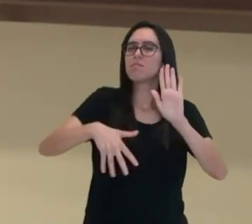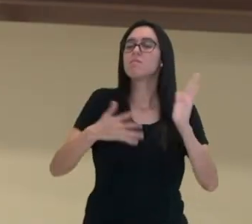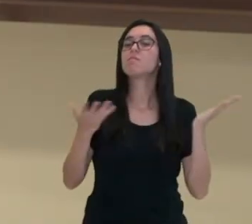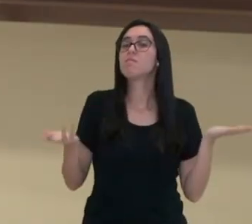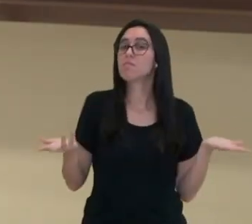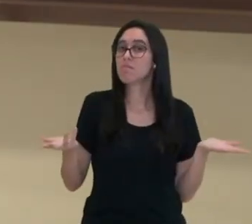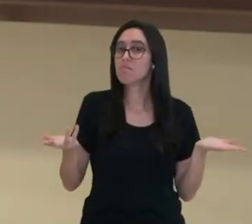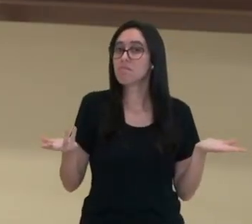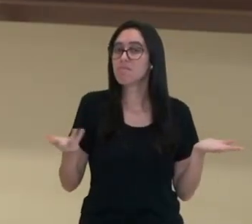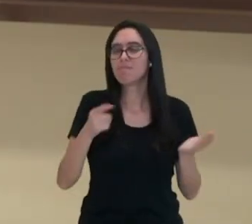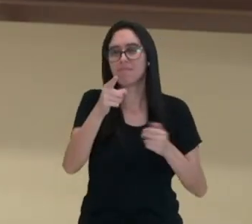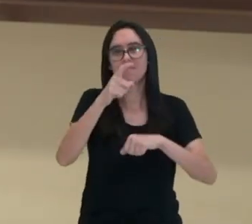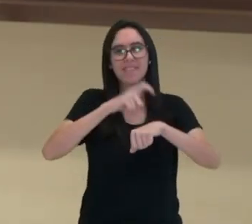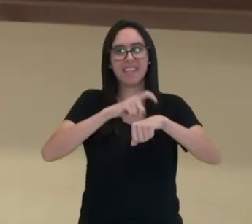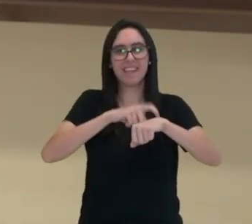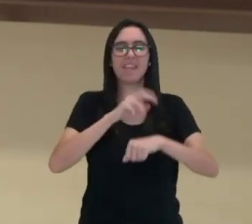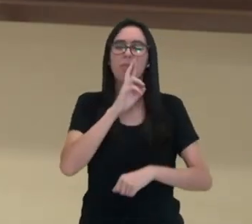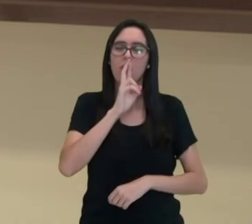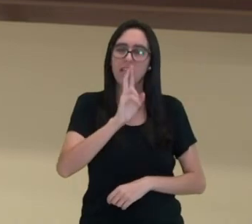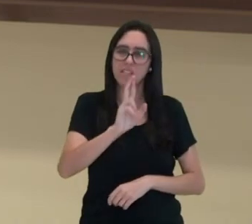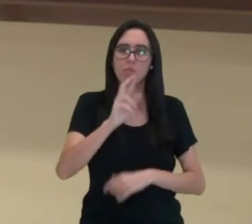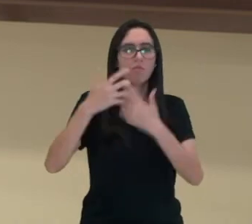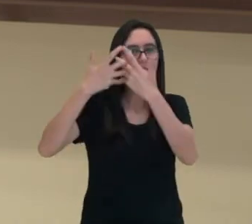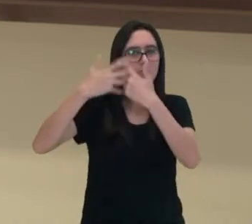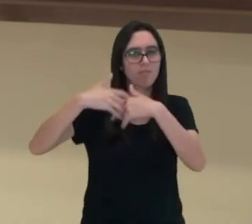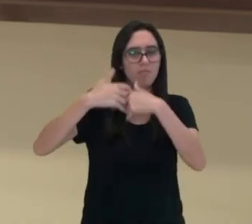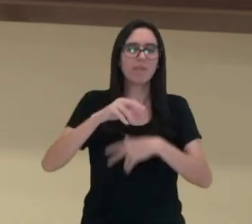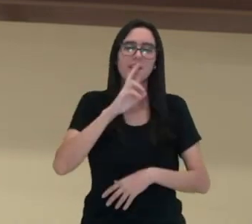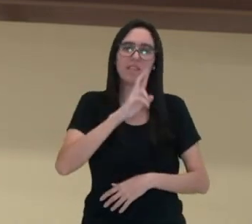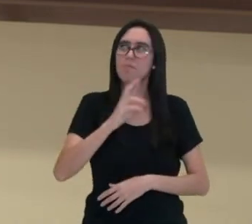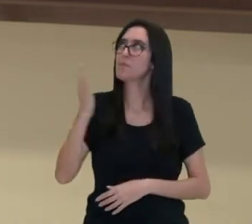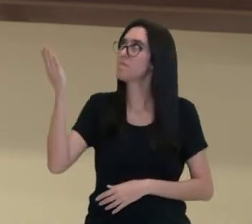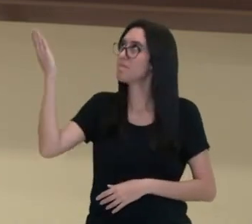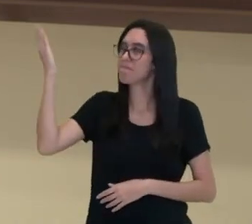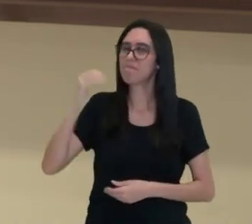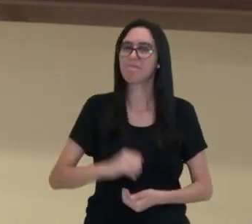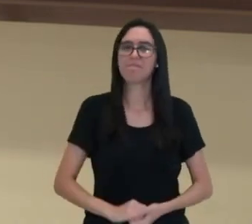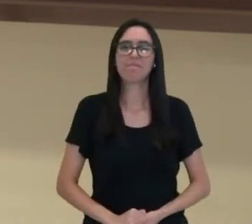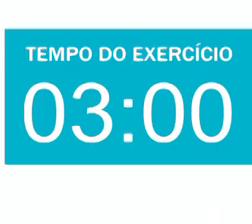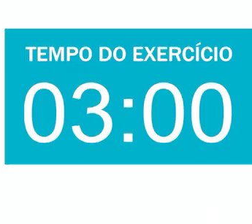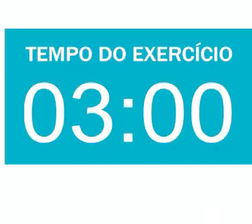agora? Um tempinho para vocês pensarem e responder aí a nossa terceira questão.